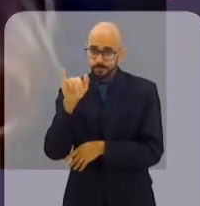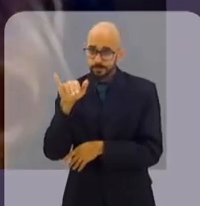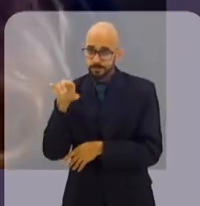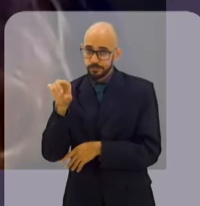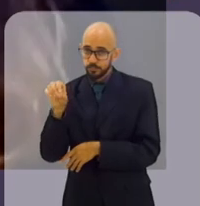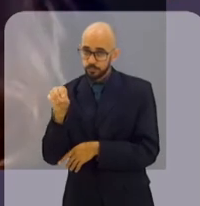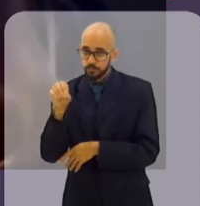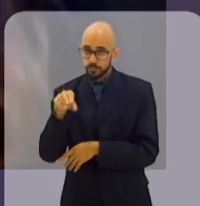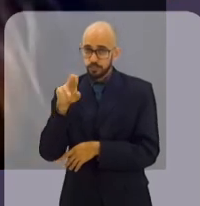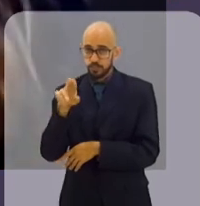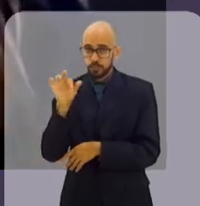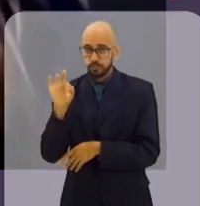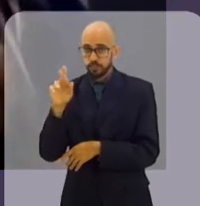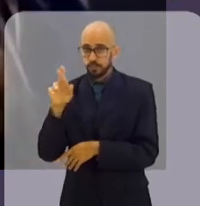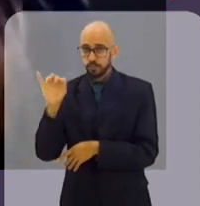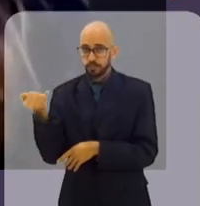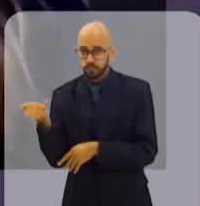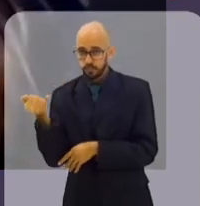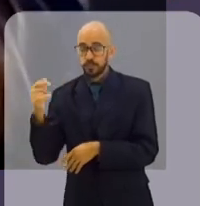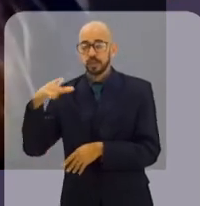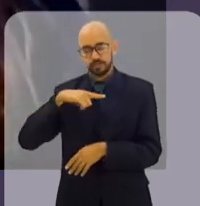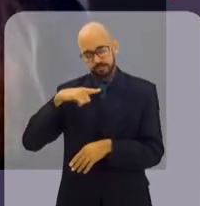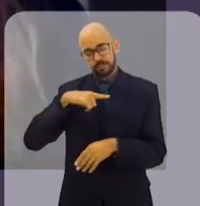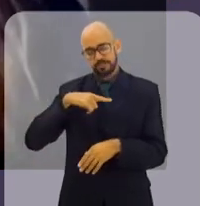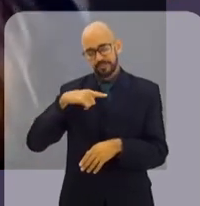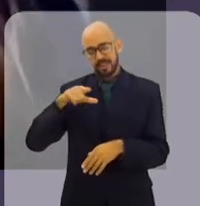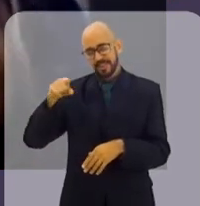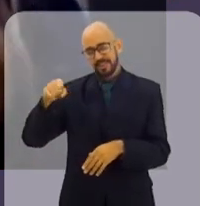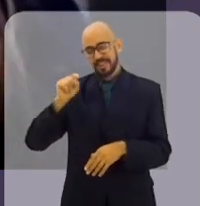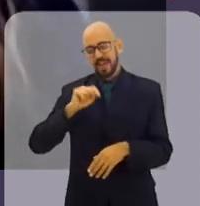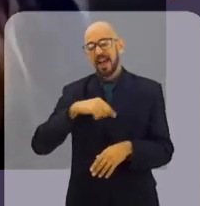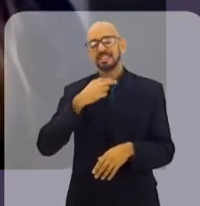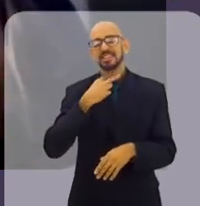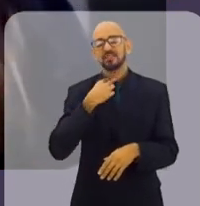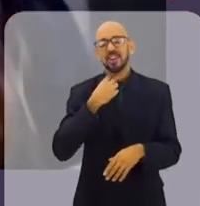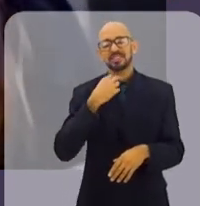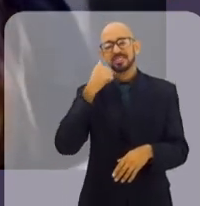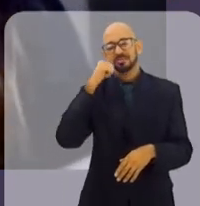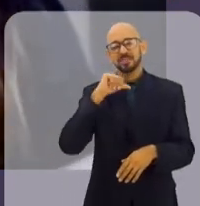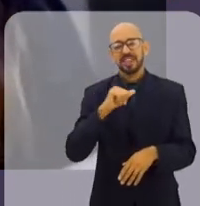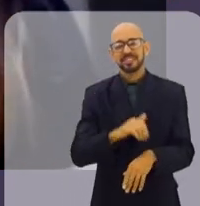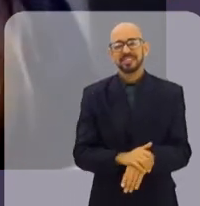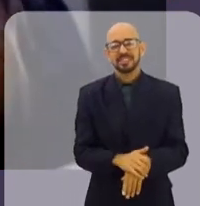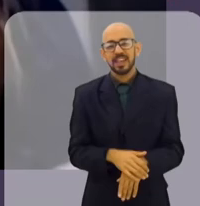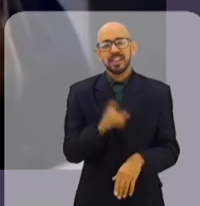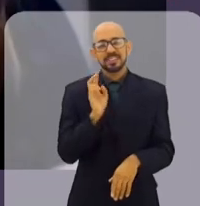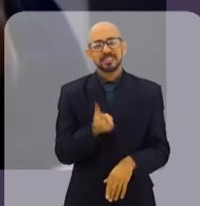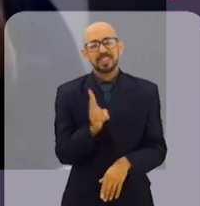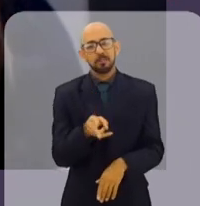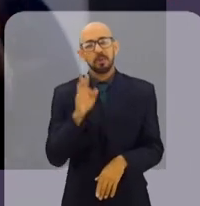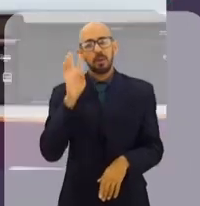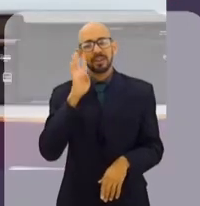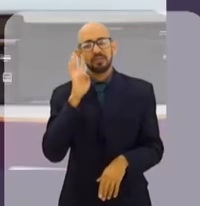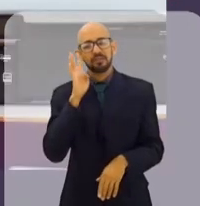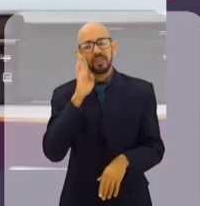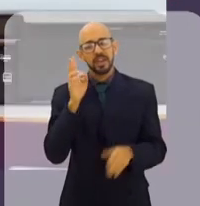lá com todos os episódios. E toda quarta-feira, 9 horas da manhã, são lançados episódios novos e